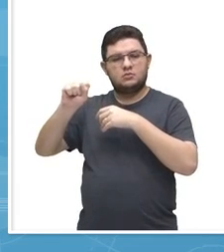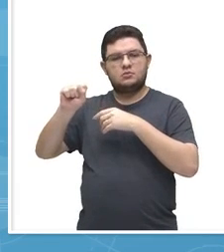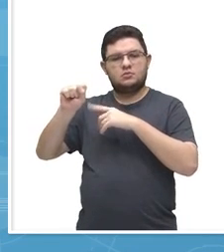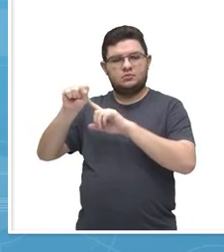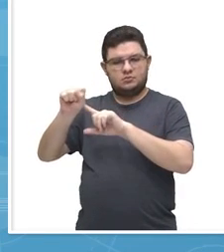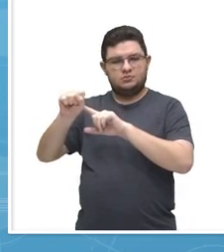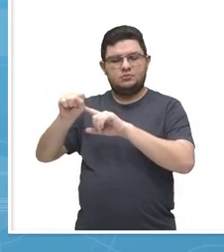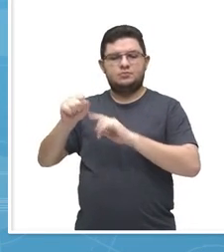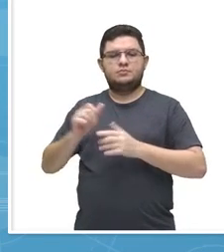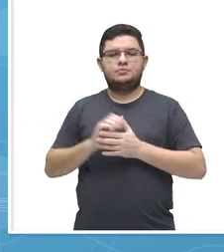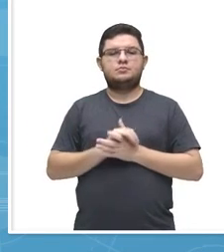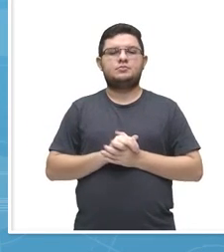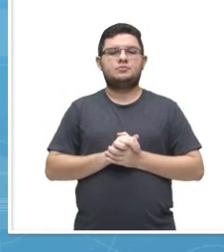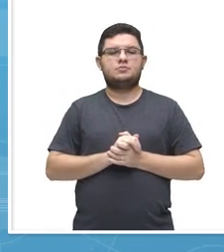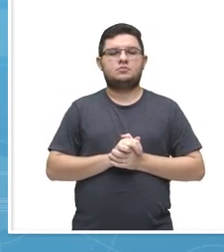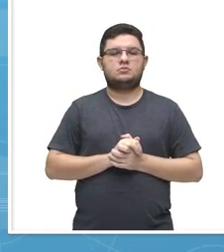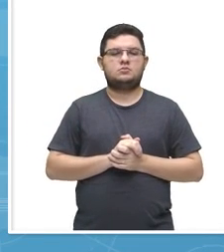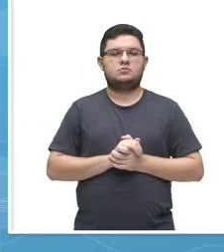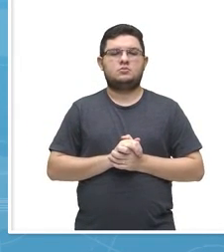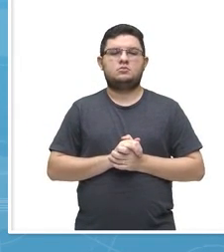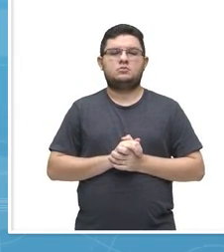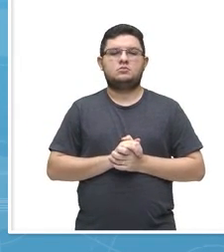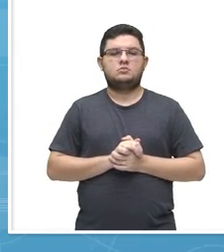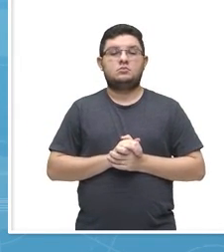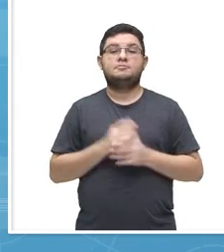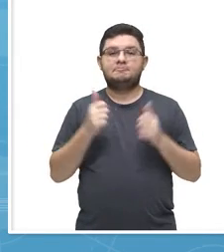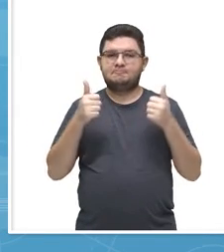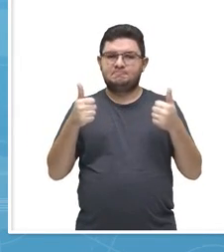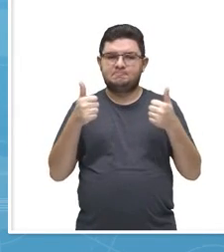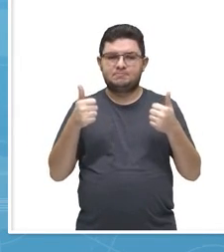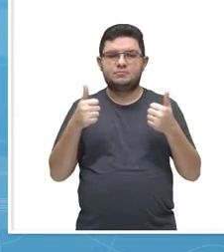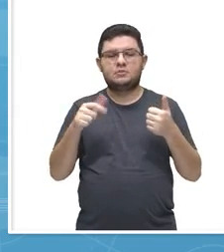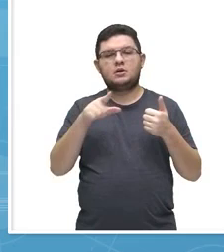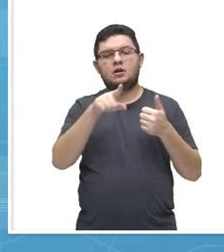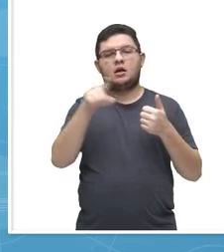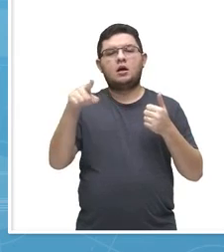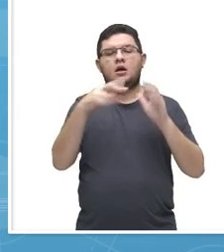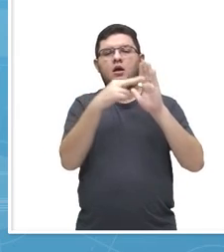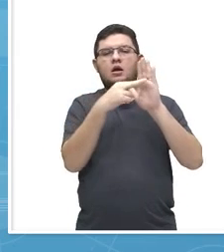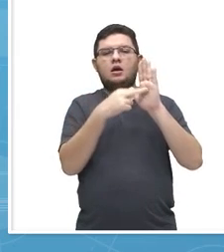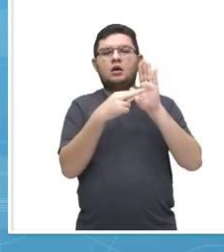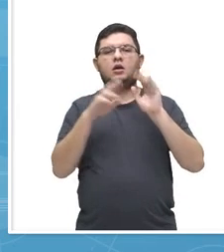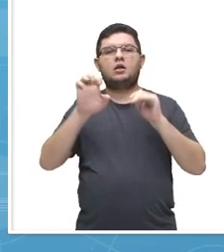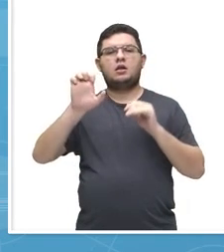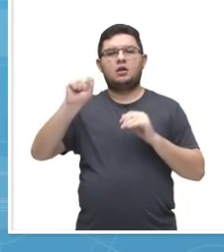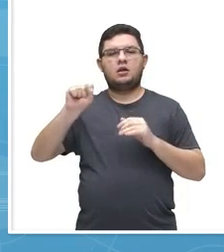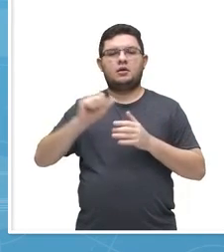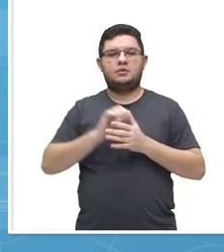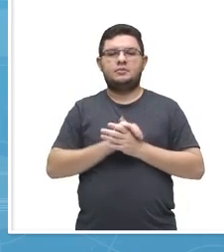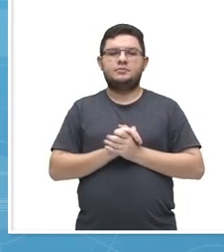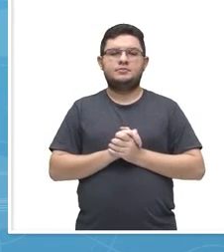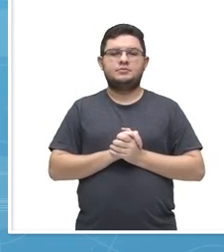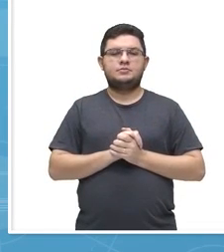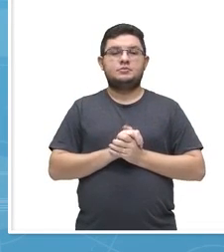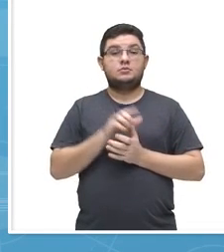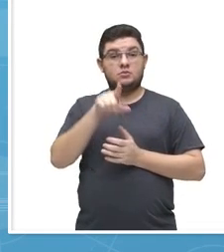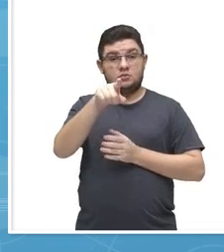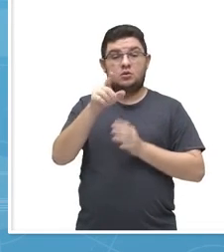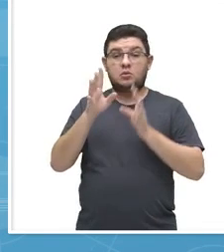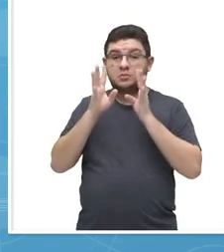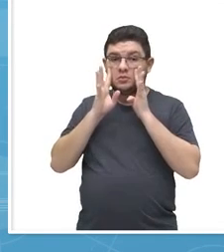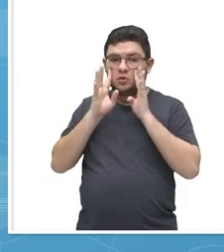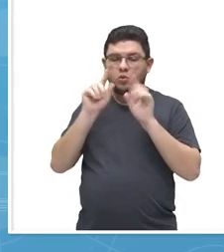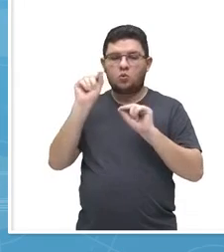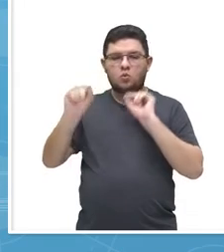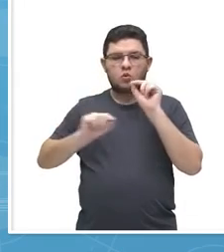acrescenta ES. Tudo bem, people? Então, essa é a regra do ES. Você observa bem quais são os verbos, né, a terminação do seu